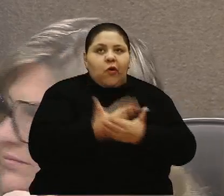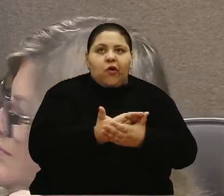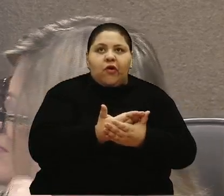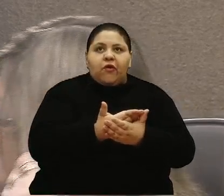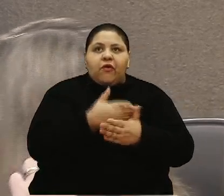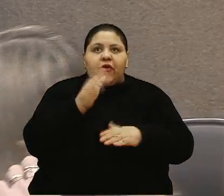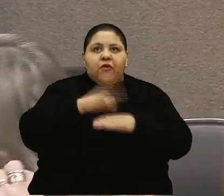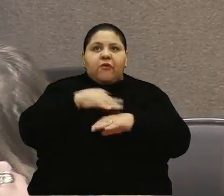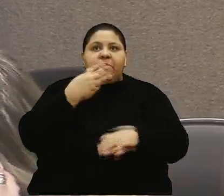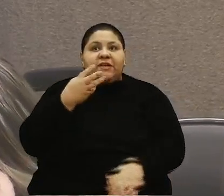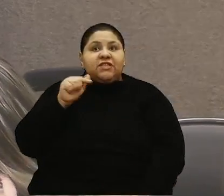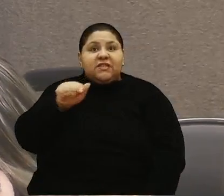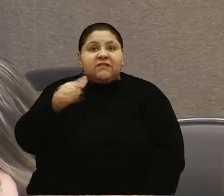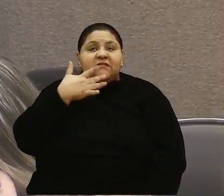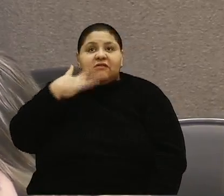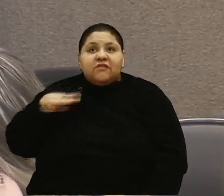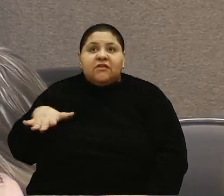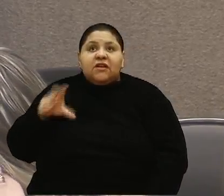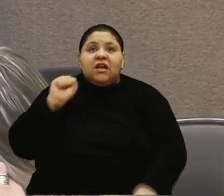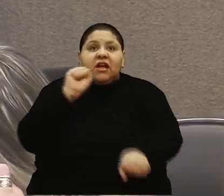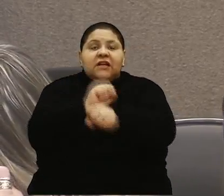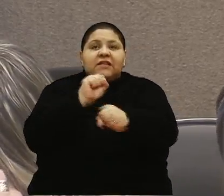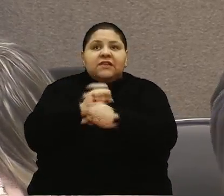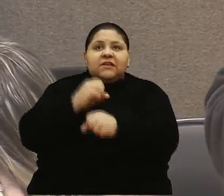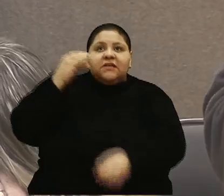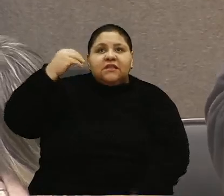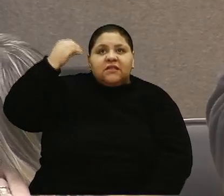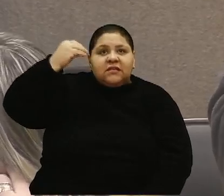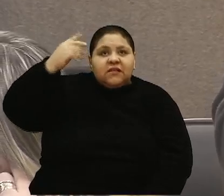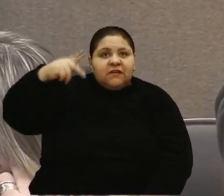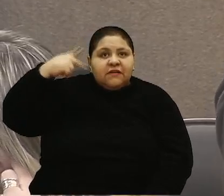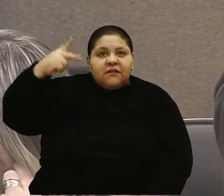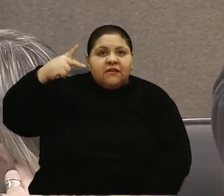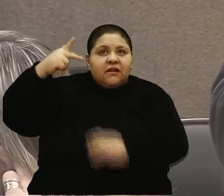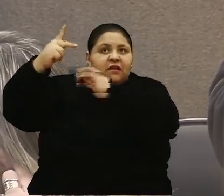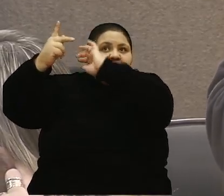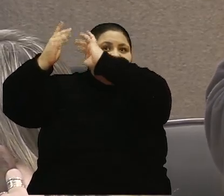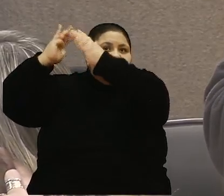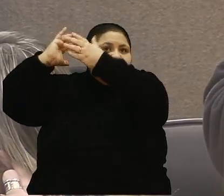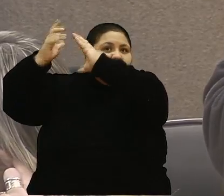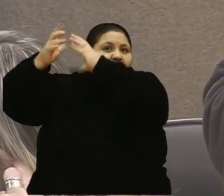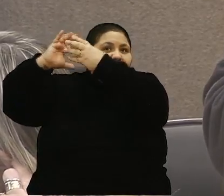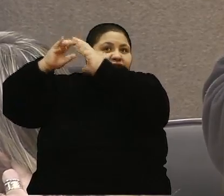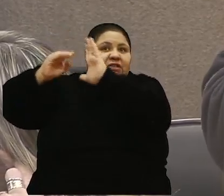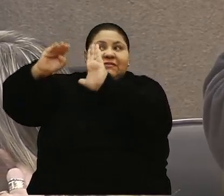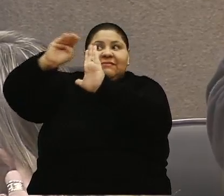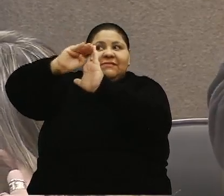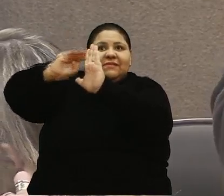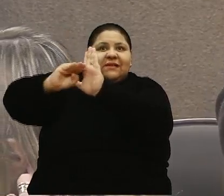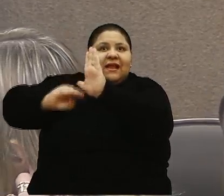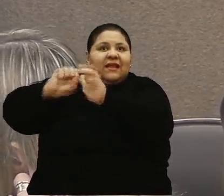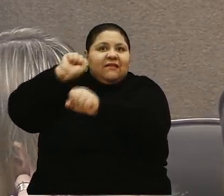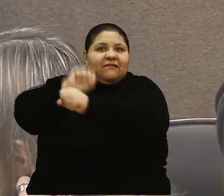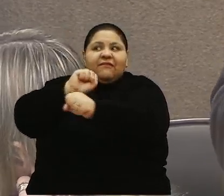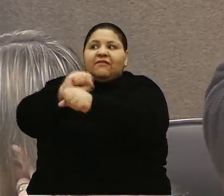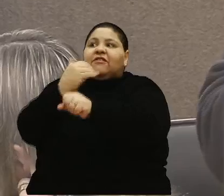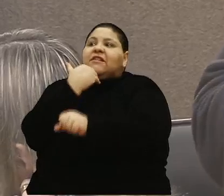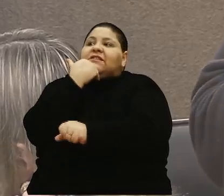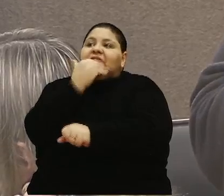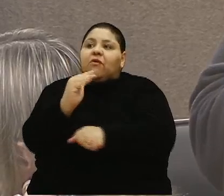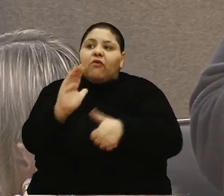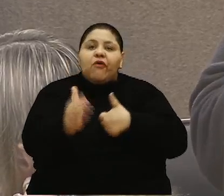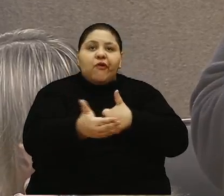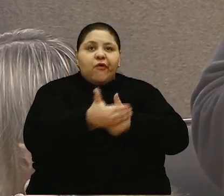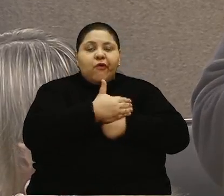de 3 mil crianças estão aguardando psicólogo, psiquiatra, neurologista na lista de espera. Porque não adianta o Conselho Tutelar,